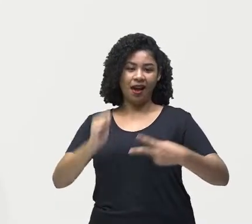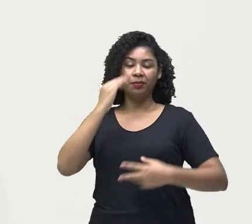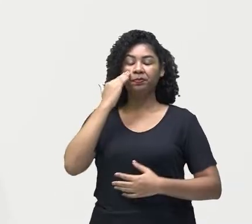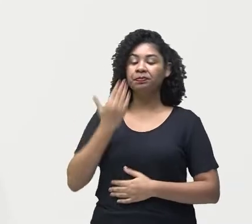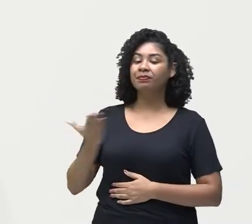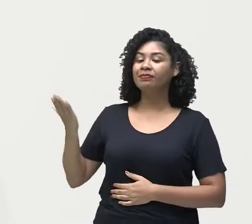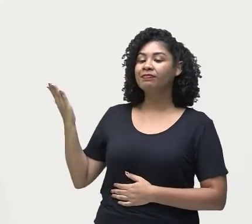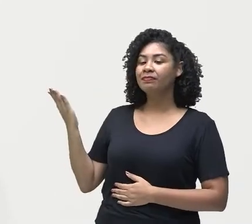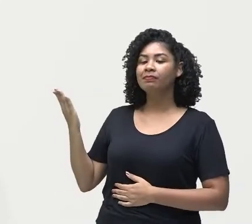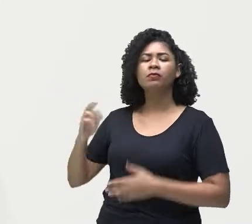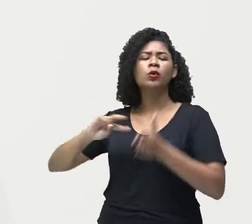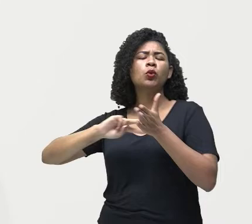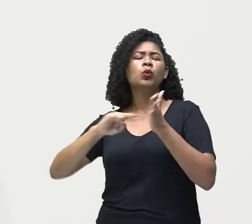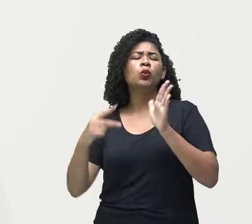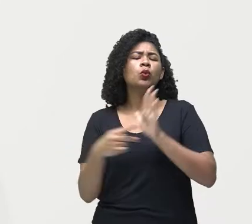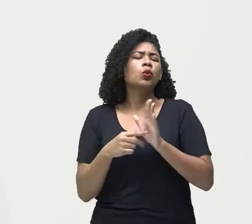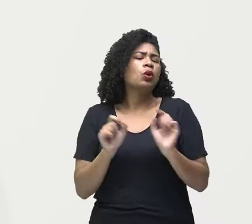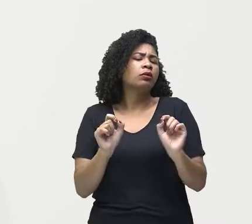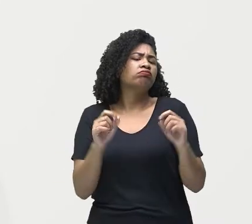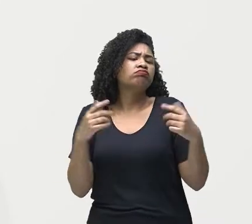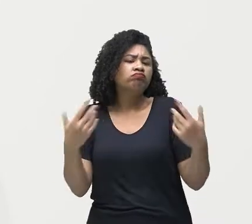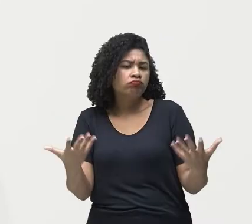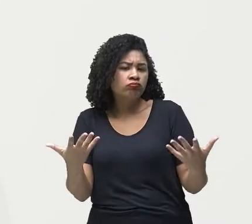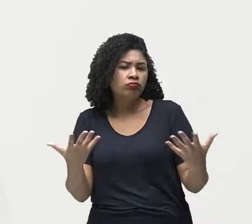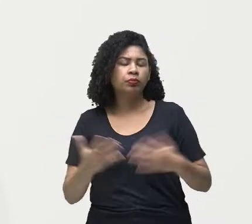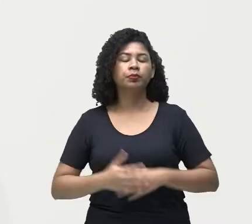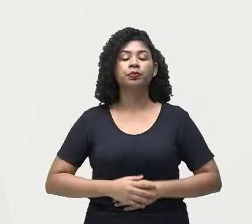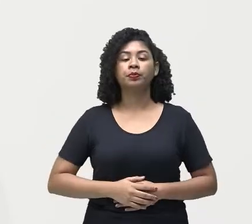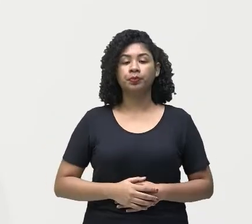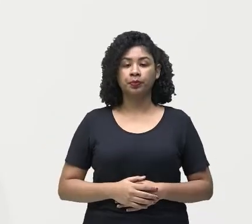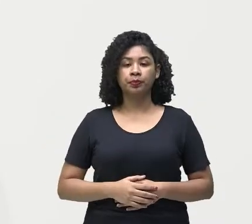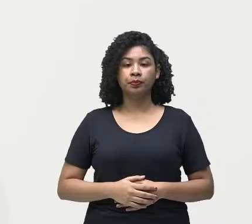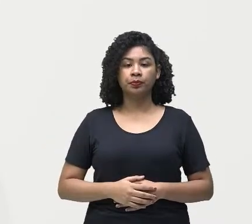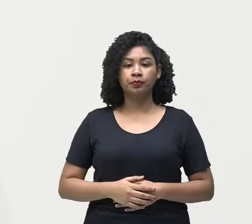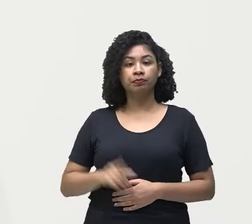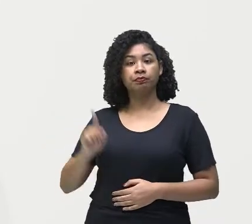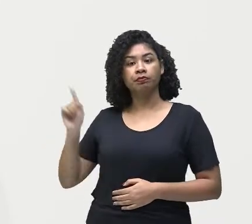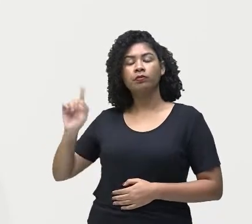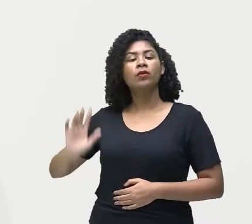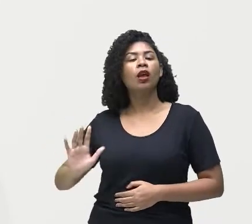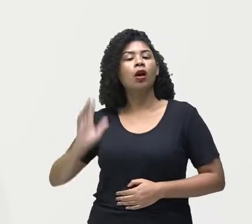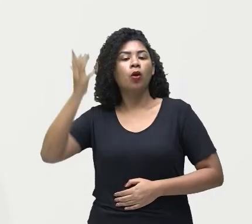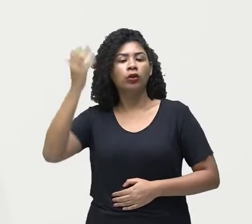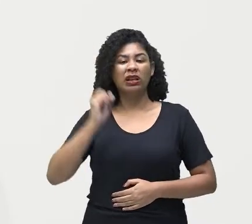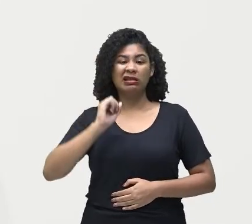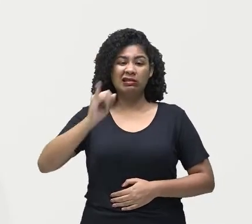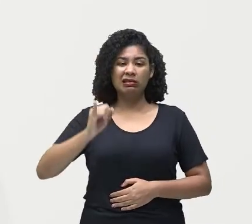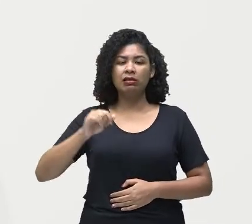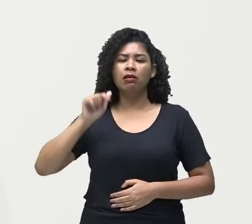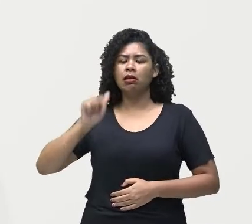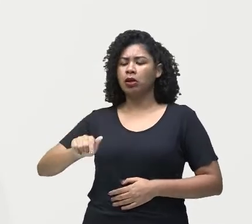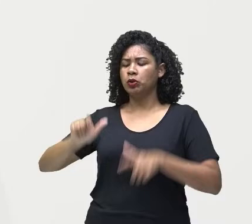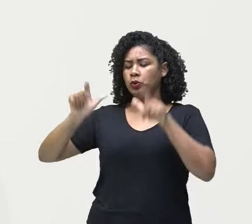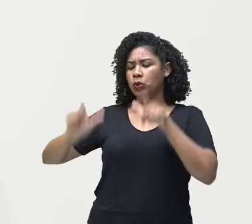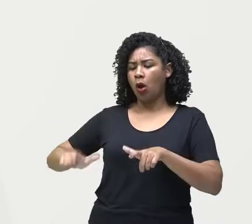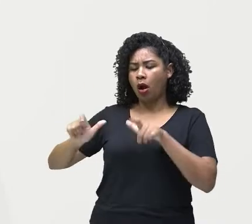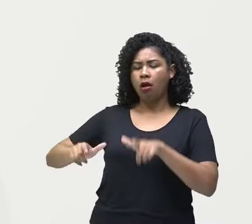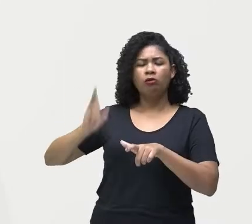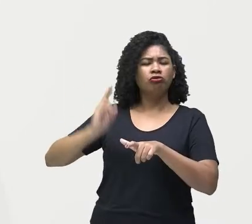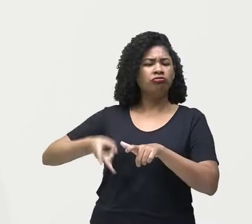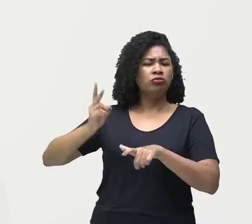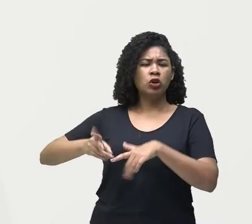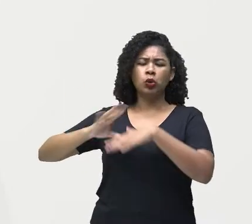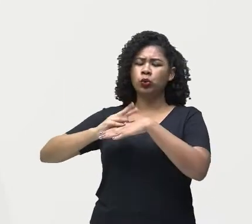que é a endemia. A endemia se dá quando uma doença tem recorrência em uma